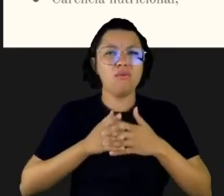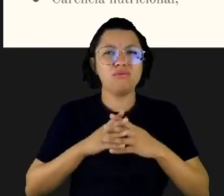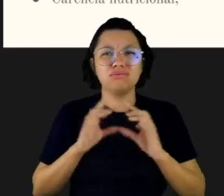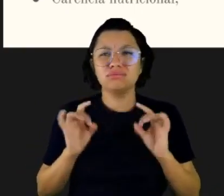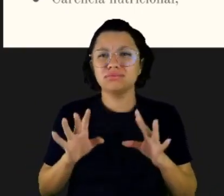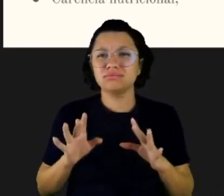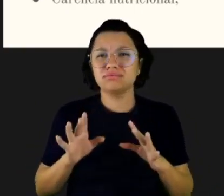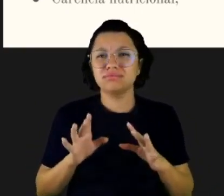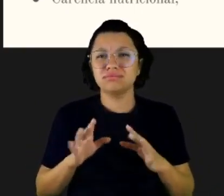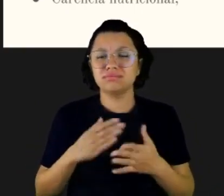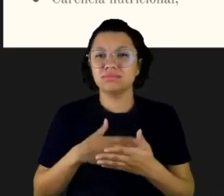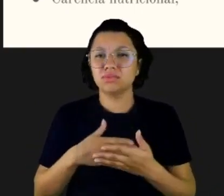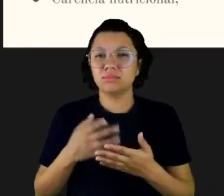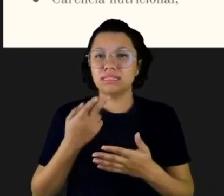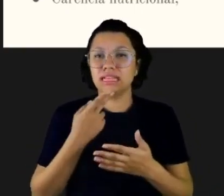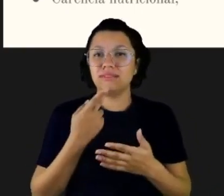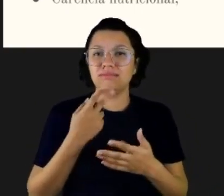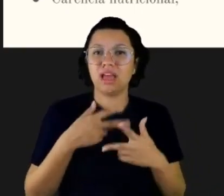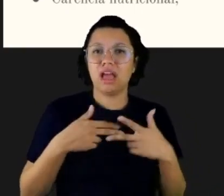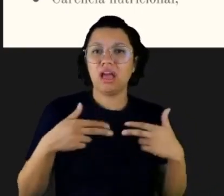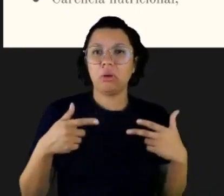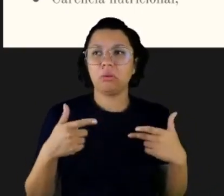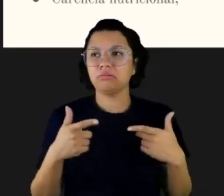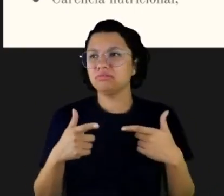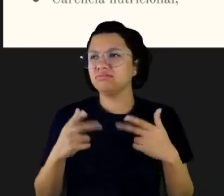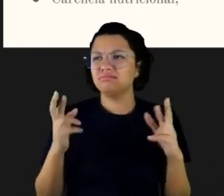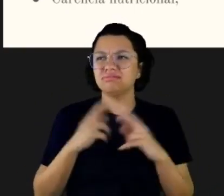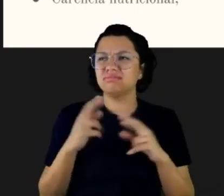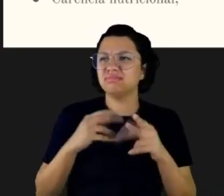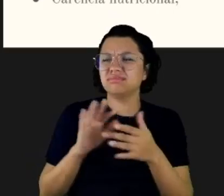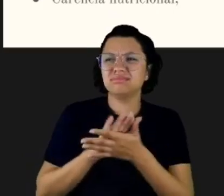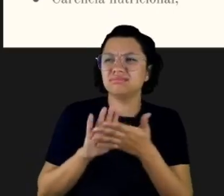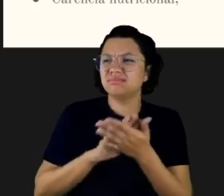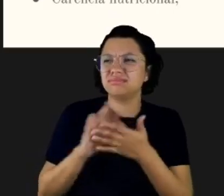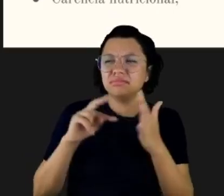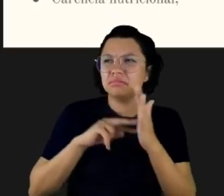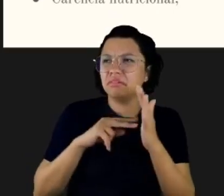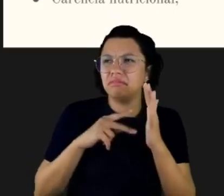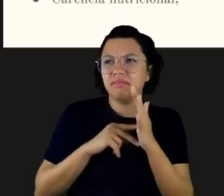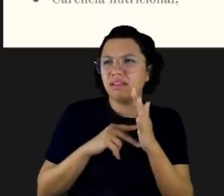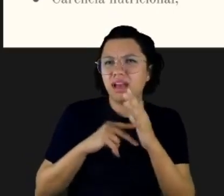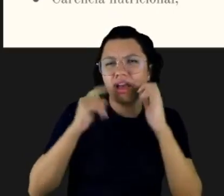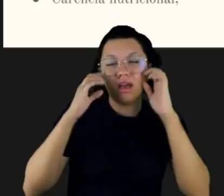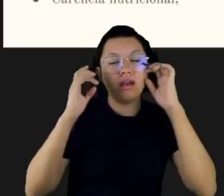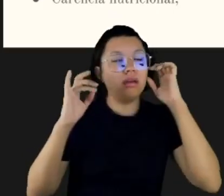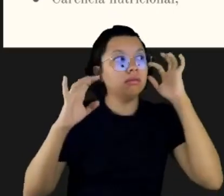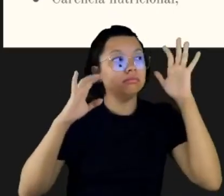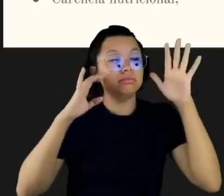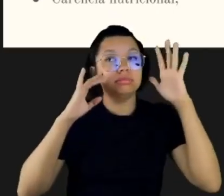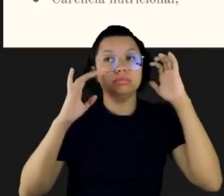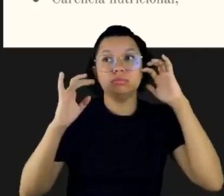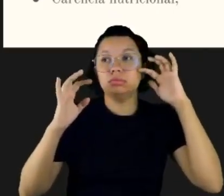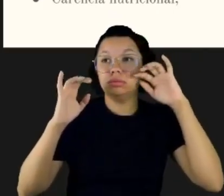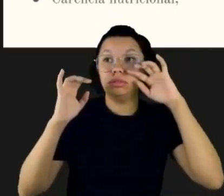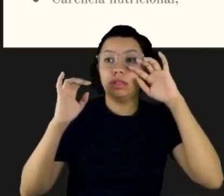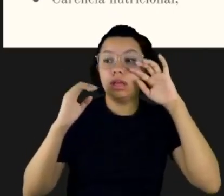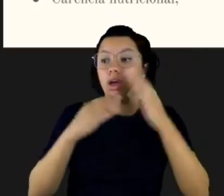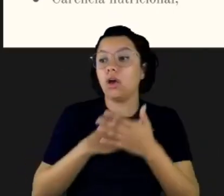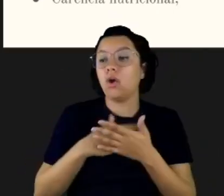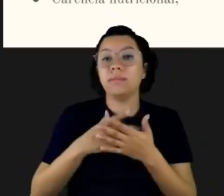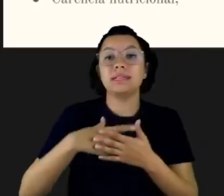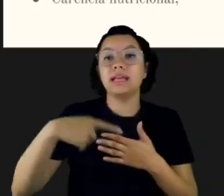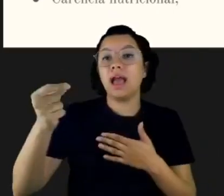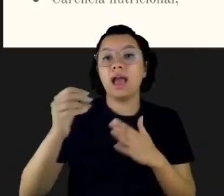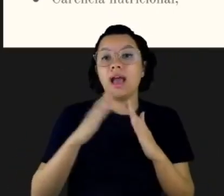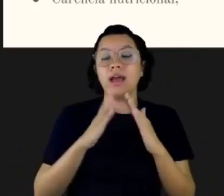começar a falar coisa que não tem nexo, ele pode começar a ter alucinação, ele pode começar a sair da casinha. E pode